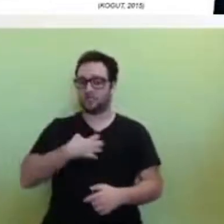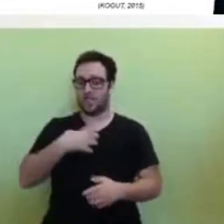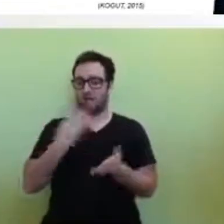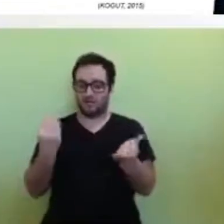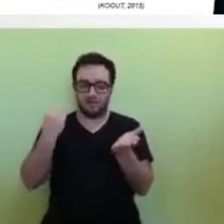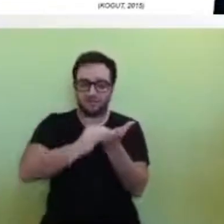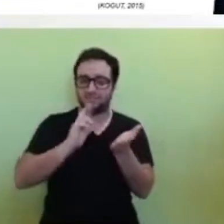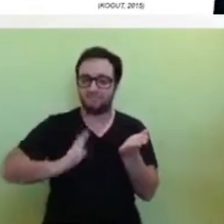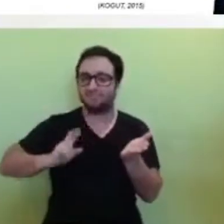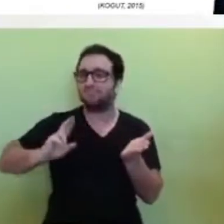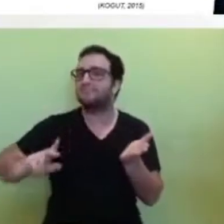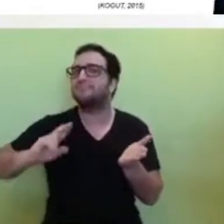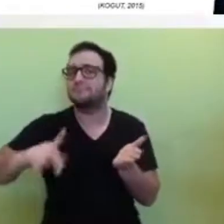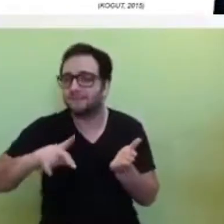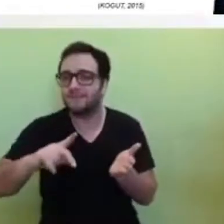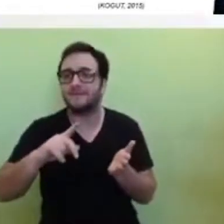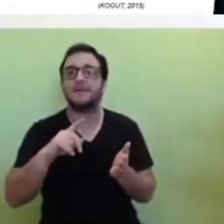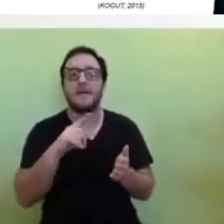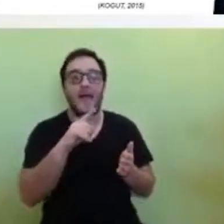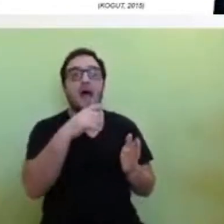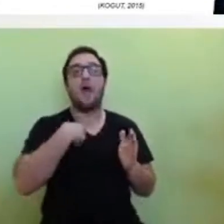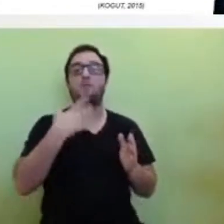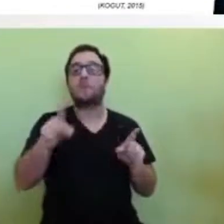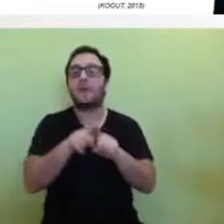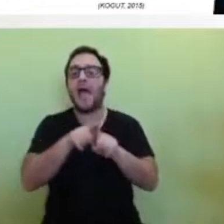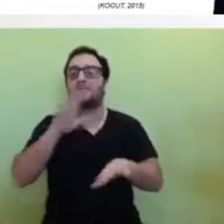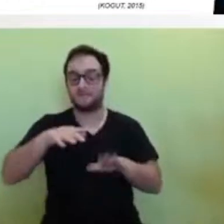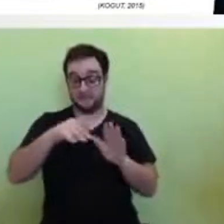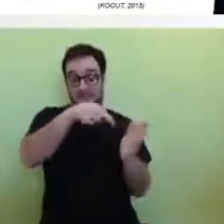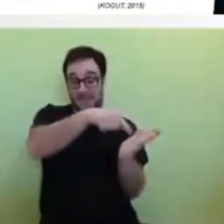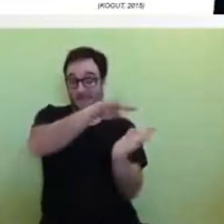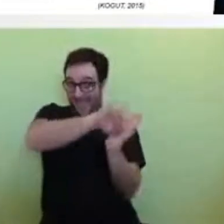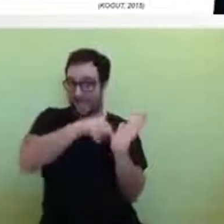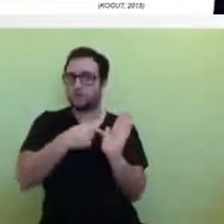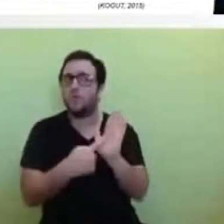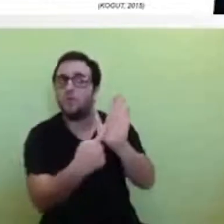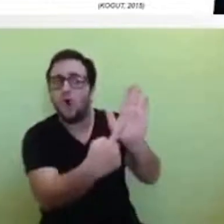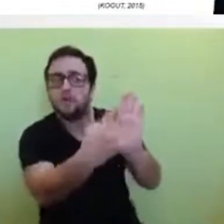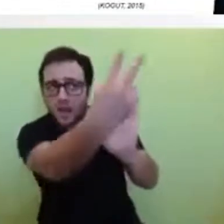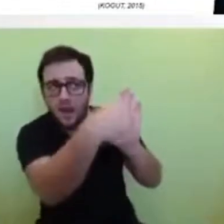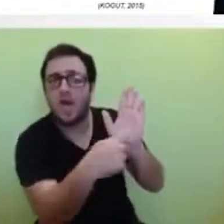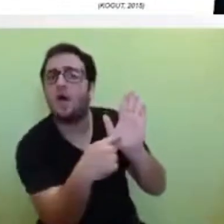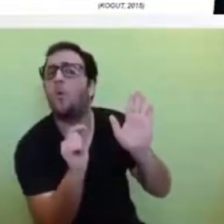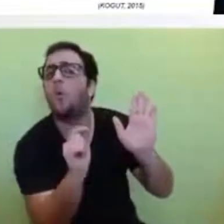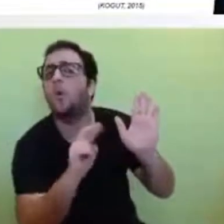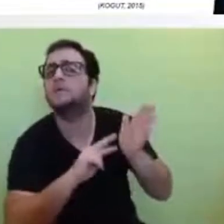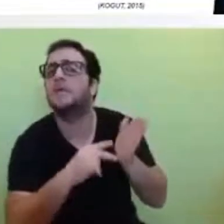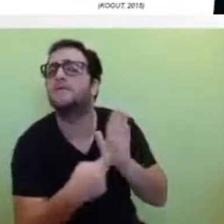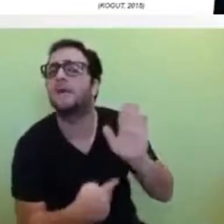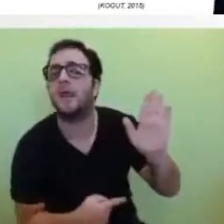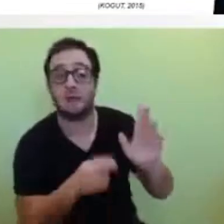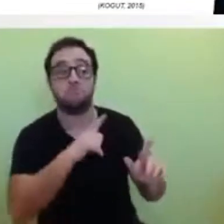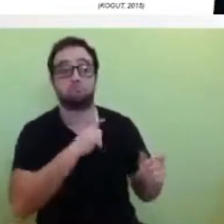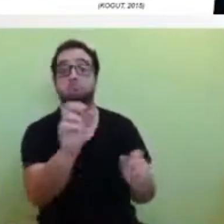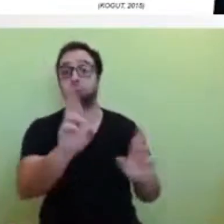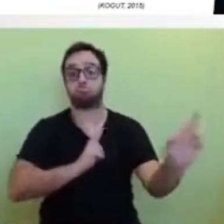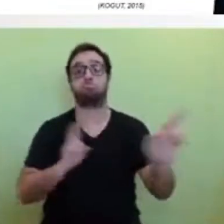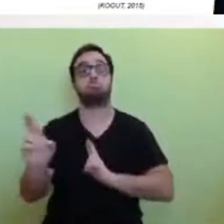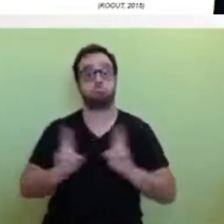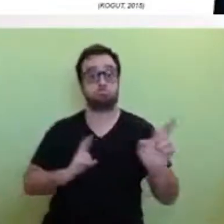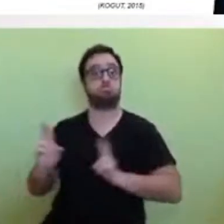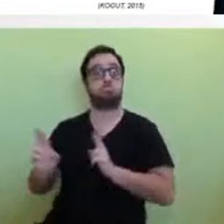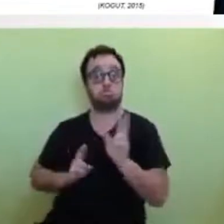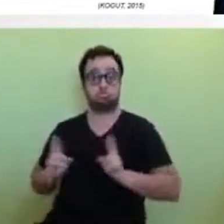lerem. E o resultado, vocês podem ver aí, né? No primeiro quadrado está o Bruno Ramos fazendo